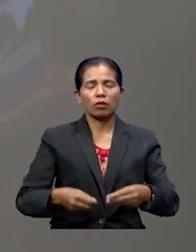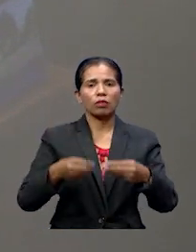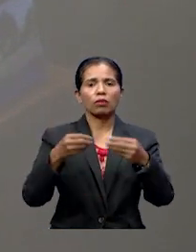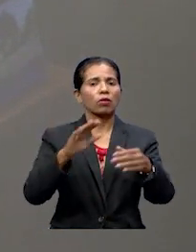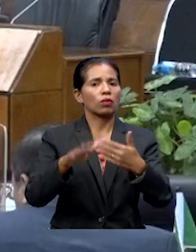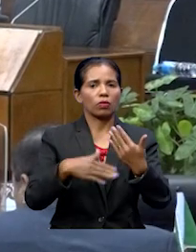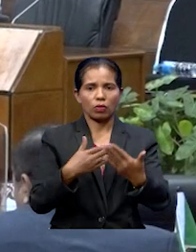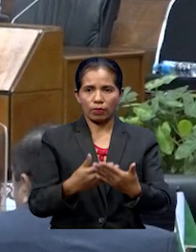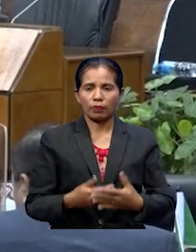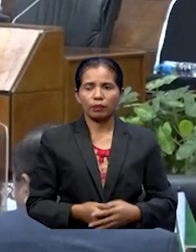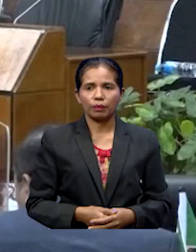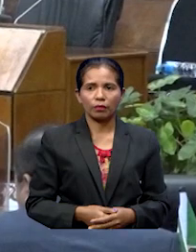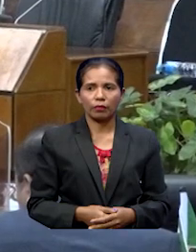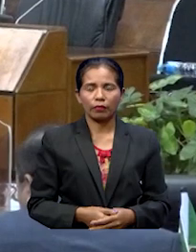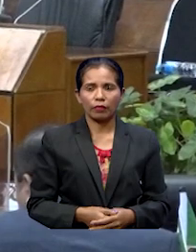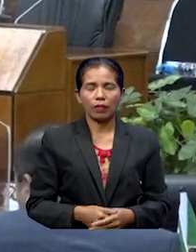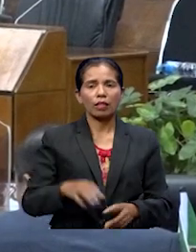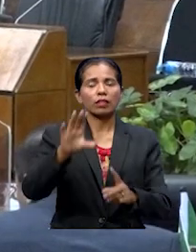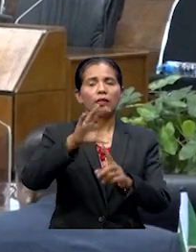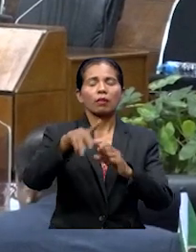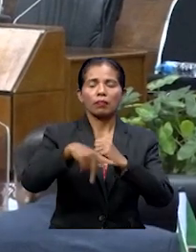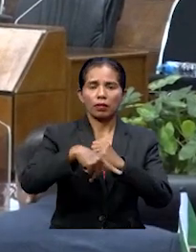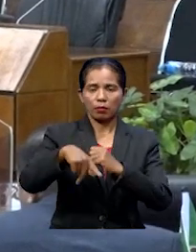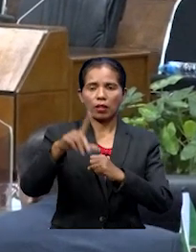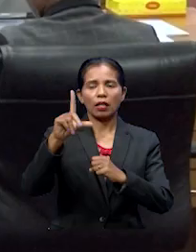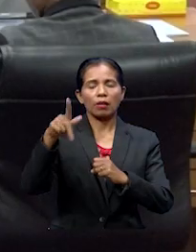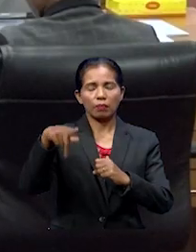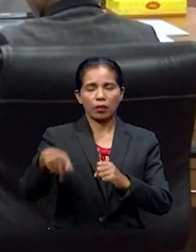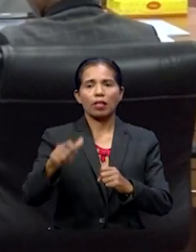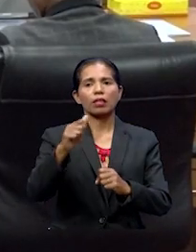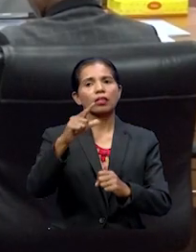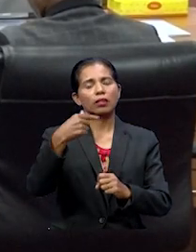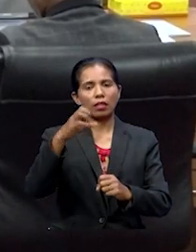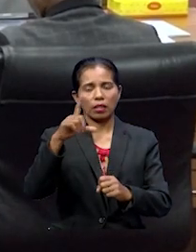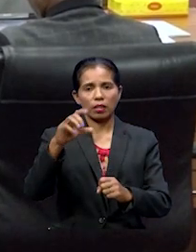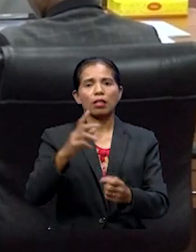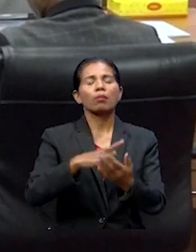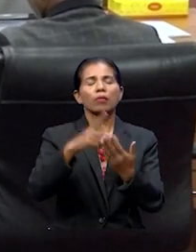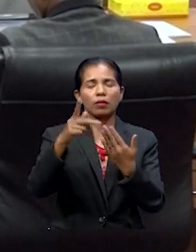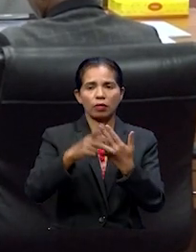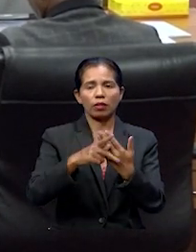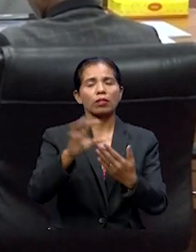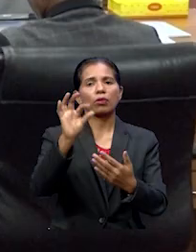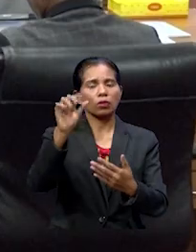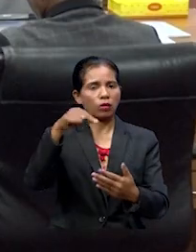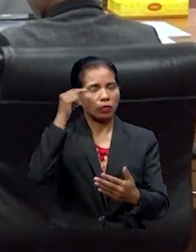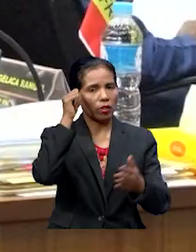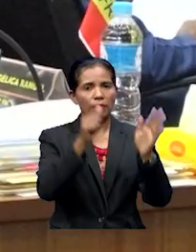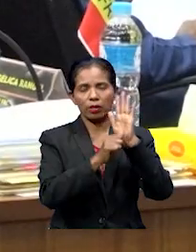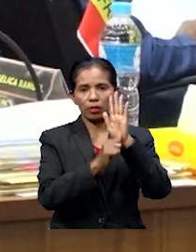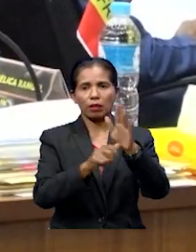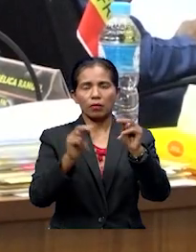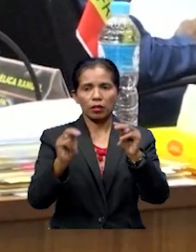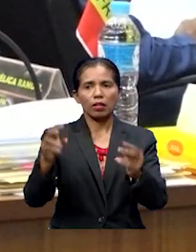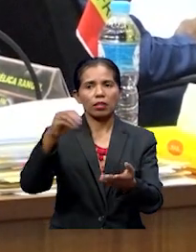todo. Nunemos, sefi bancada PLP Angelina Sarmento Hateten, programa nebe nuno governo apresenta, precisa